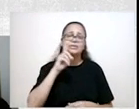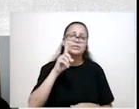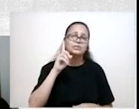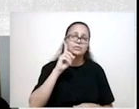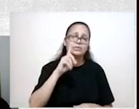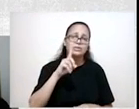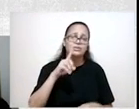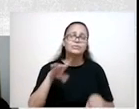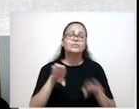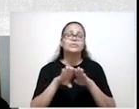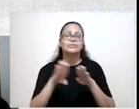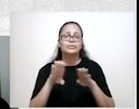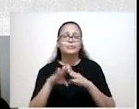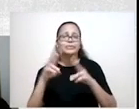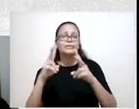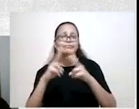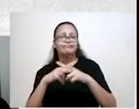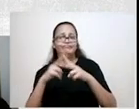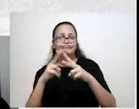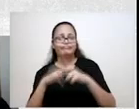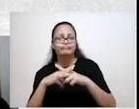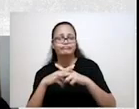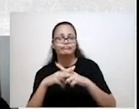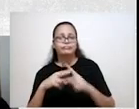entraram na guerra ao lado dos aliados.